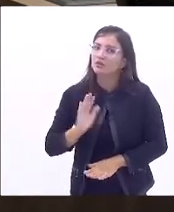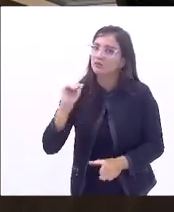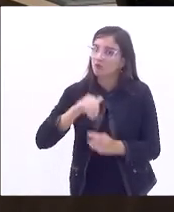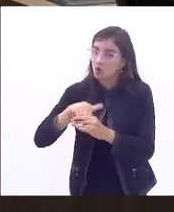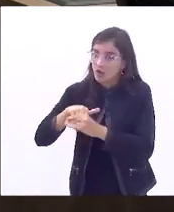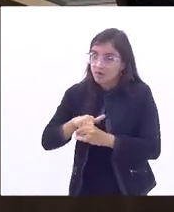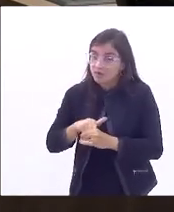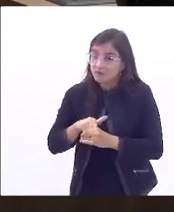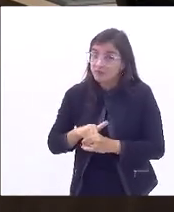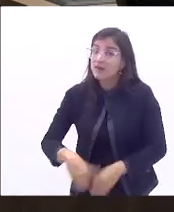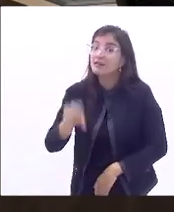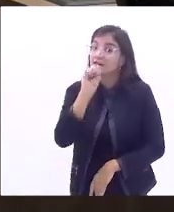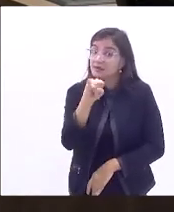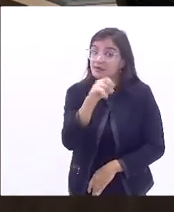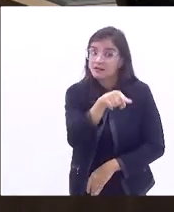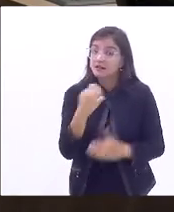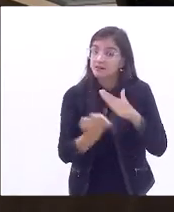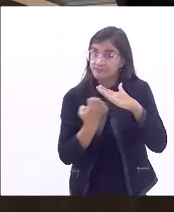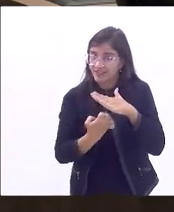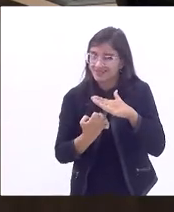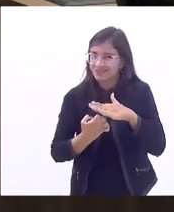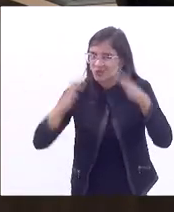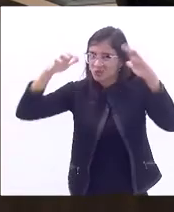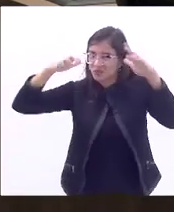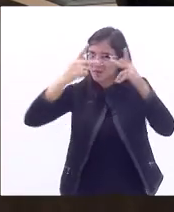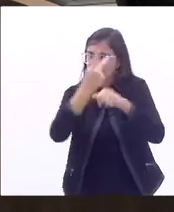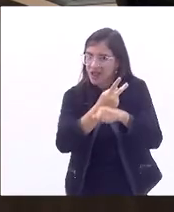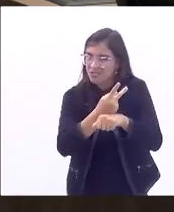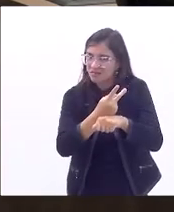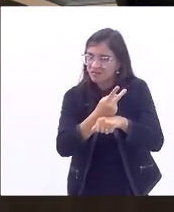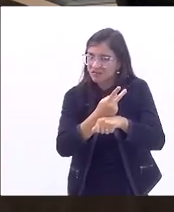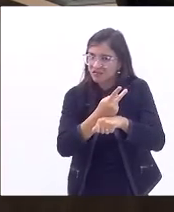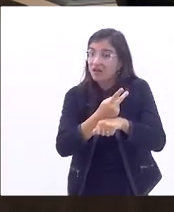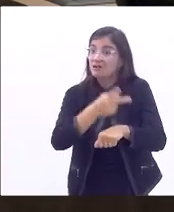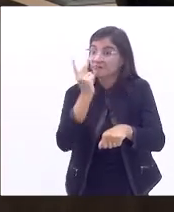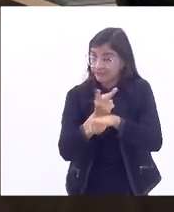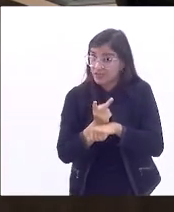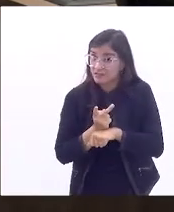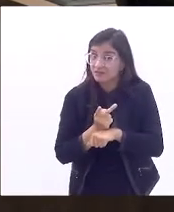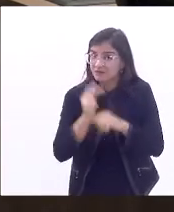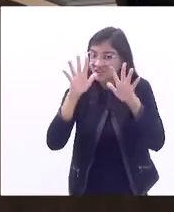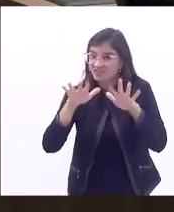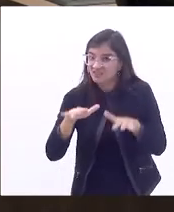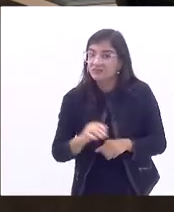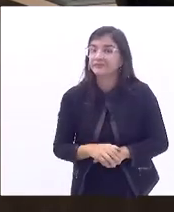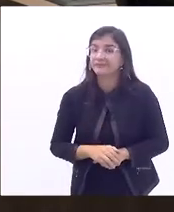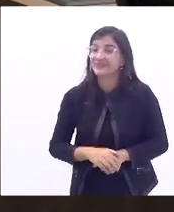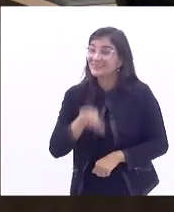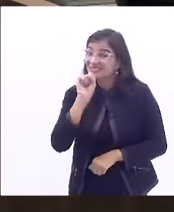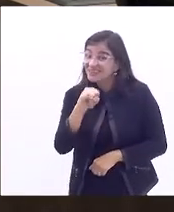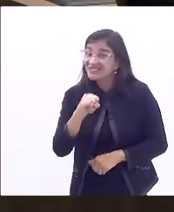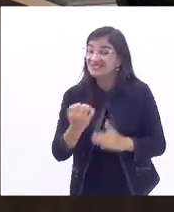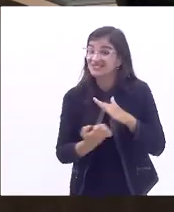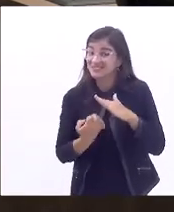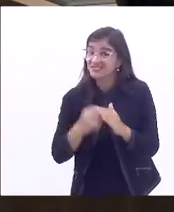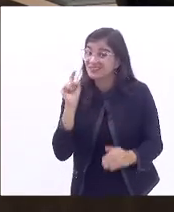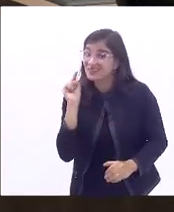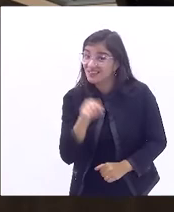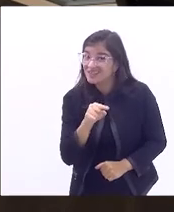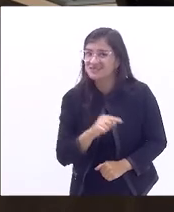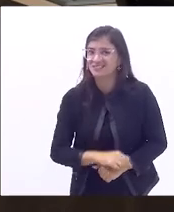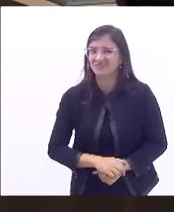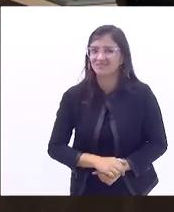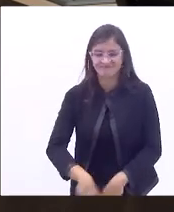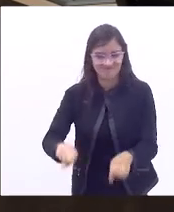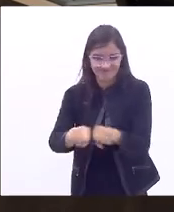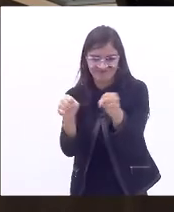ThyssenKrupp, essa empresa da chuva de prata, se a ThyssenKrupp, essa empresa que impactou a